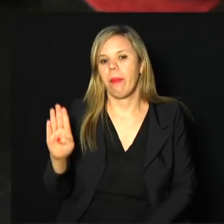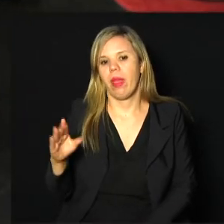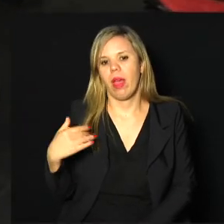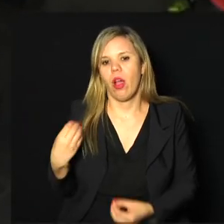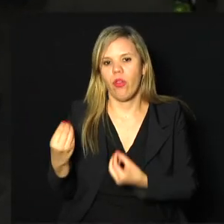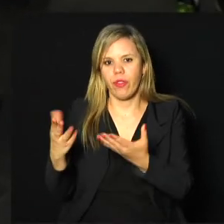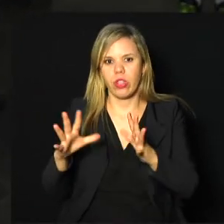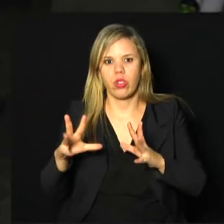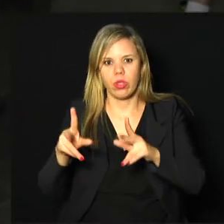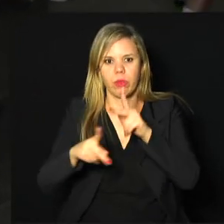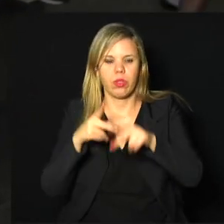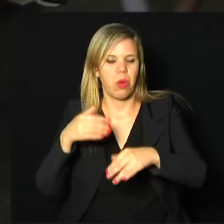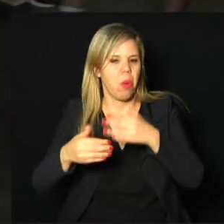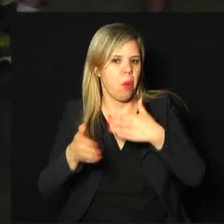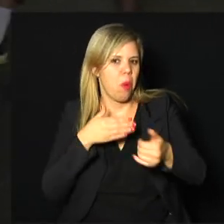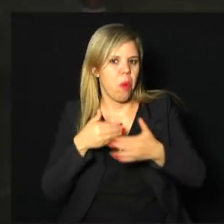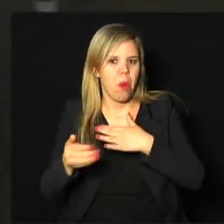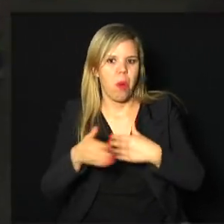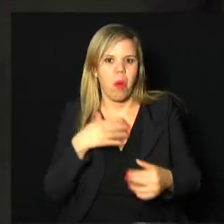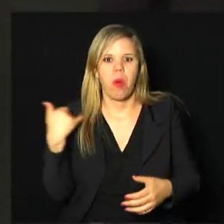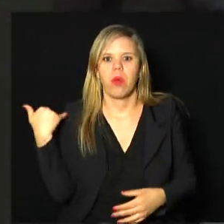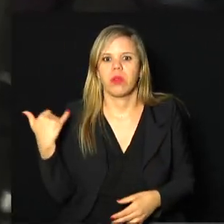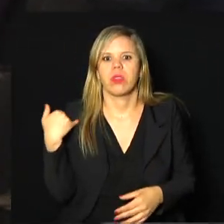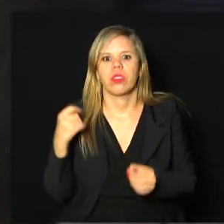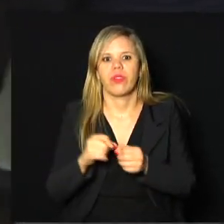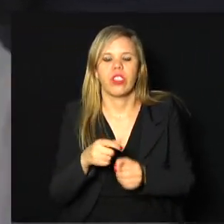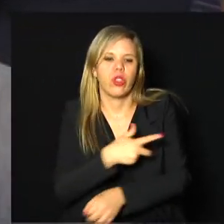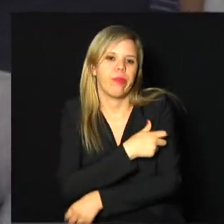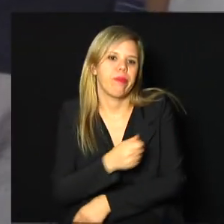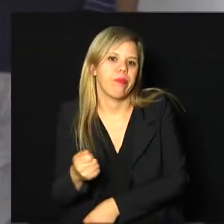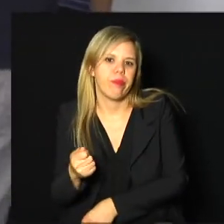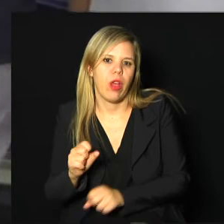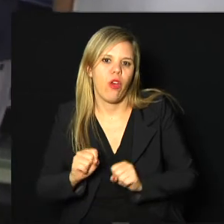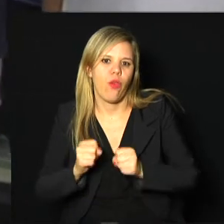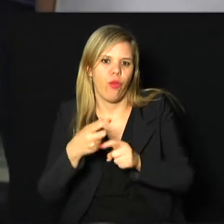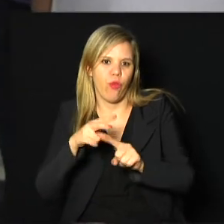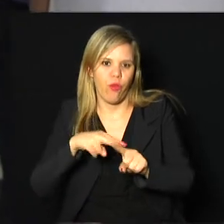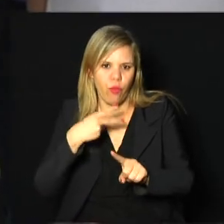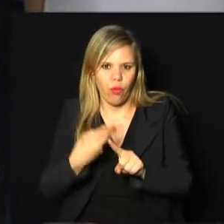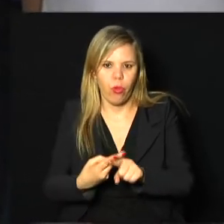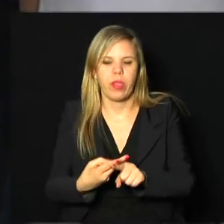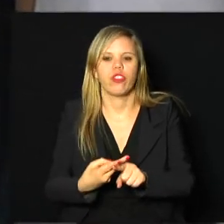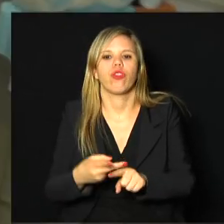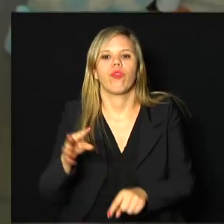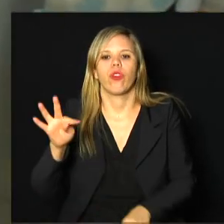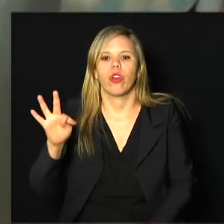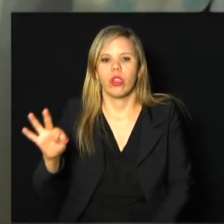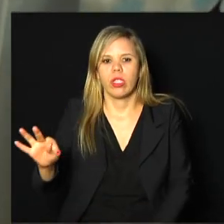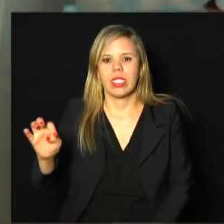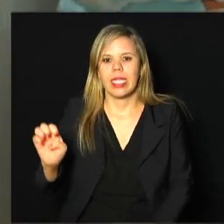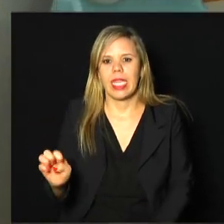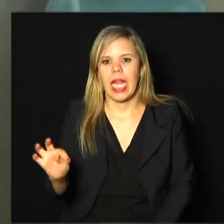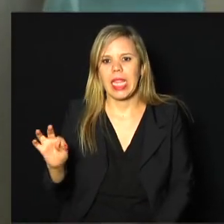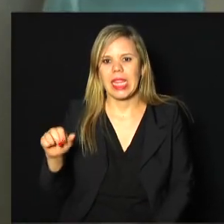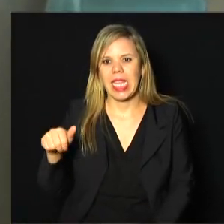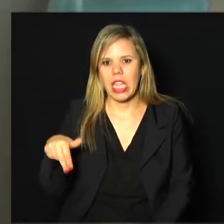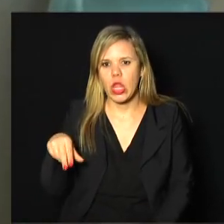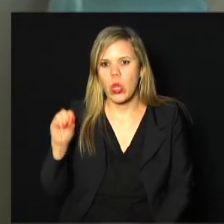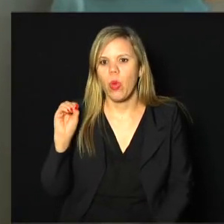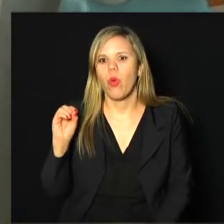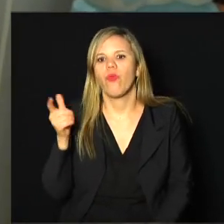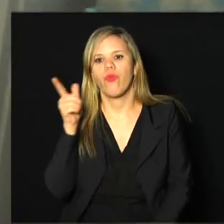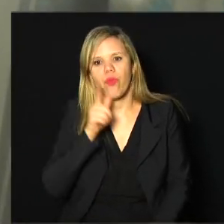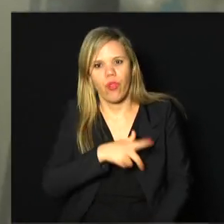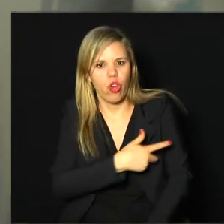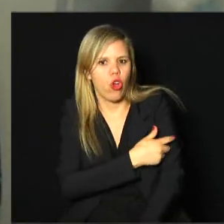é oferecida para todo mundo, independente da idade, vai fazer hepatite B, vai fazer o reforço do tétano, né? E na sala de vacina,